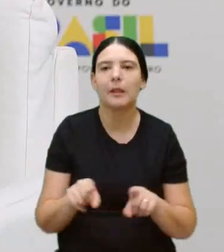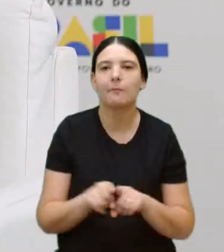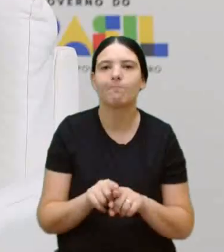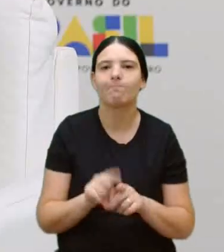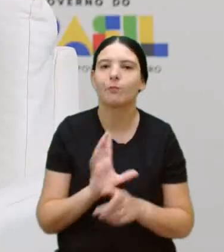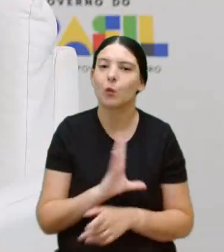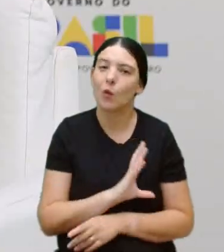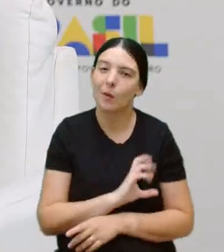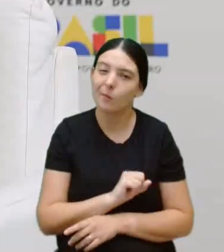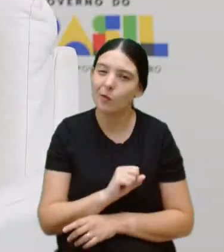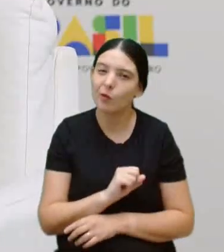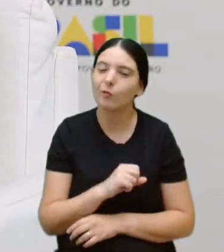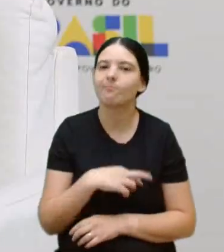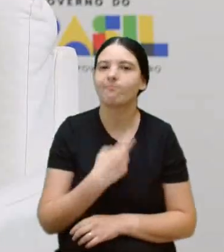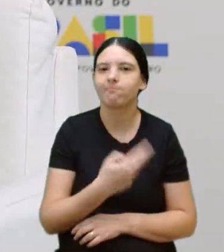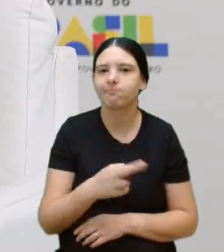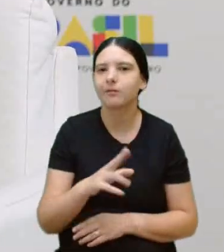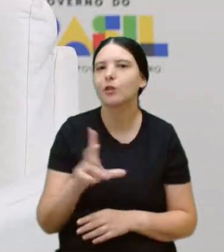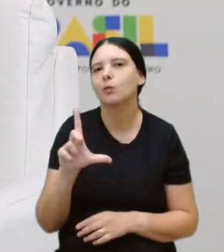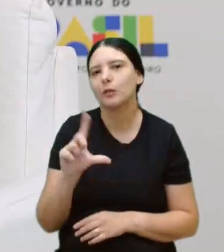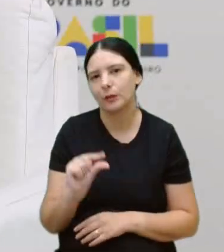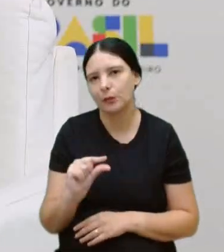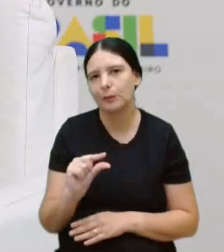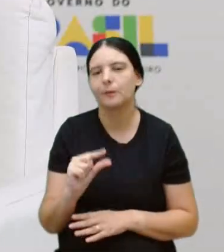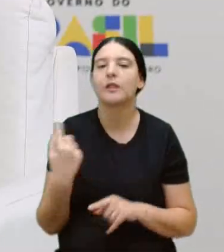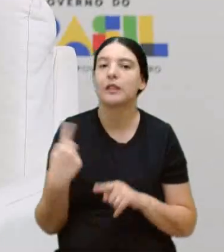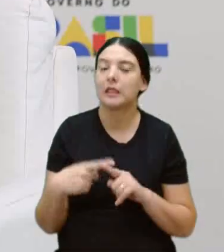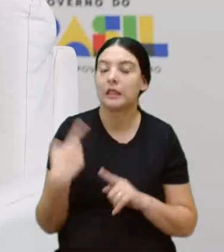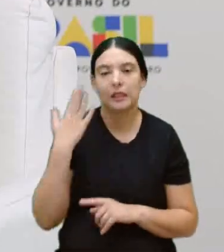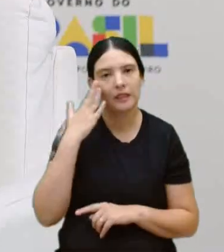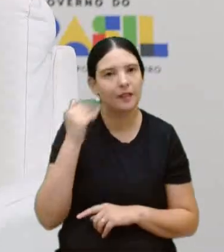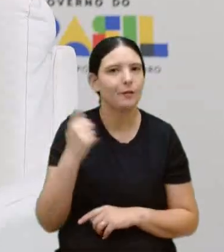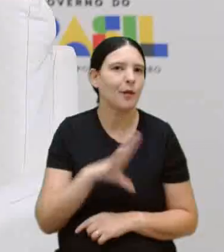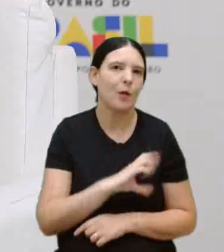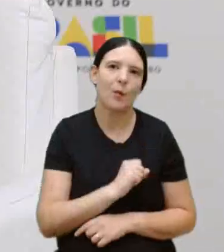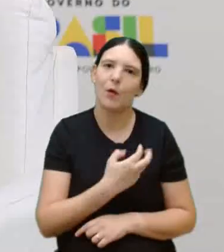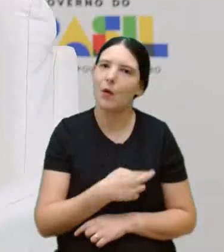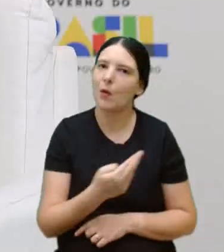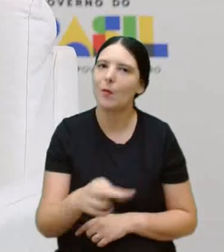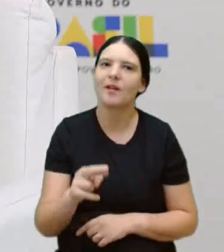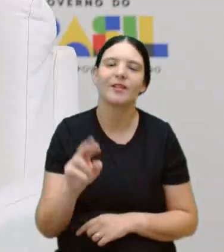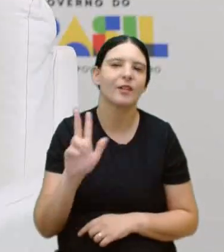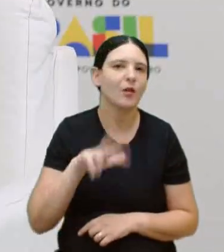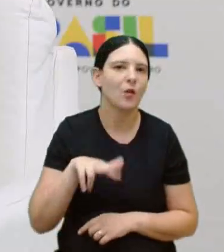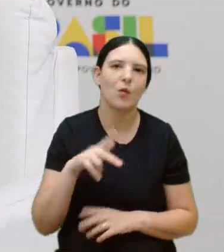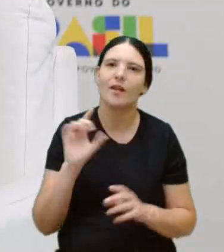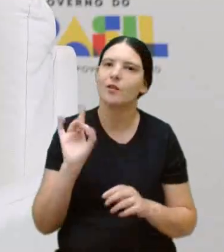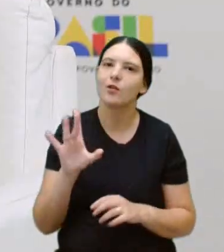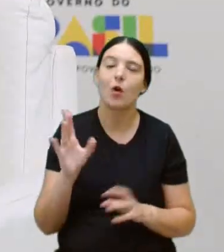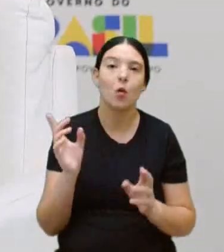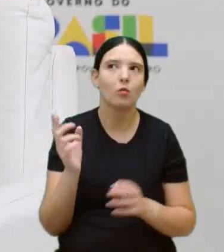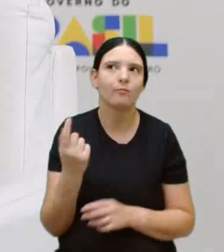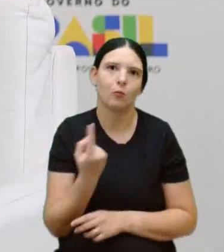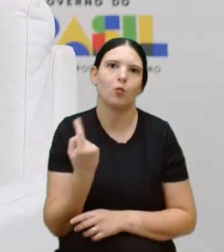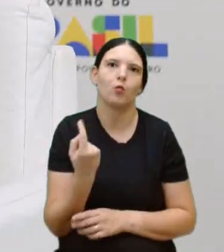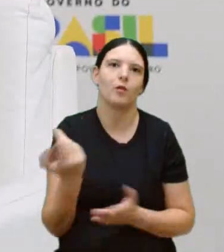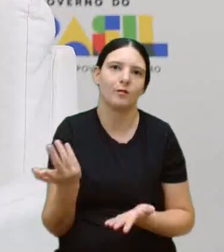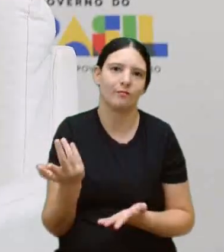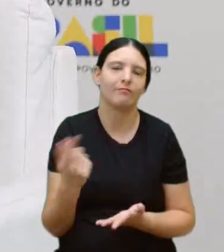romântico. Mas, sem dúvida nenhuma, a gente já sabe que o amor romântico não é a única dinâmica para uma relação. Tem amor